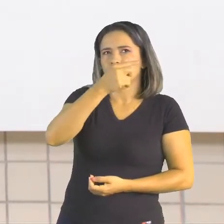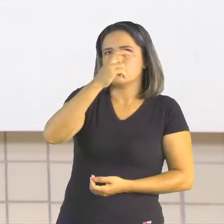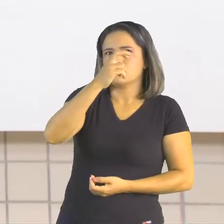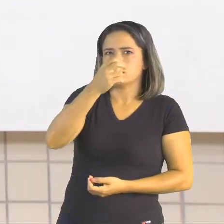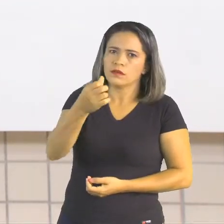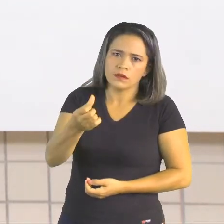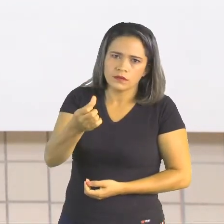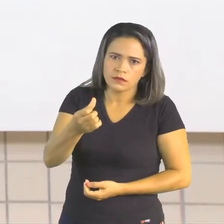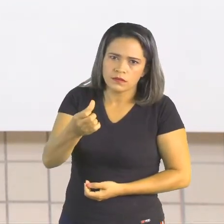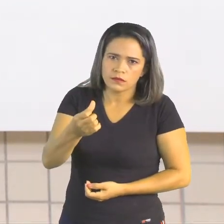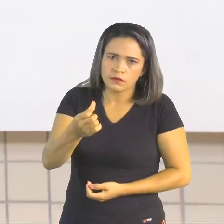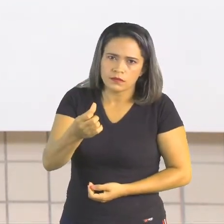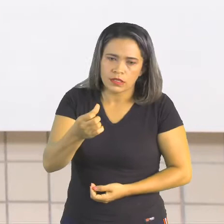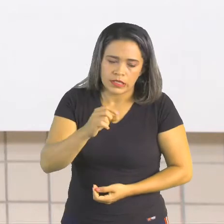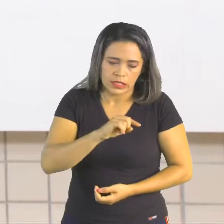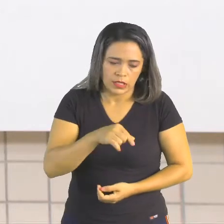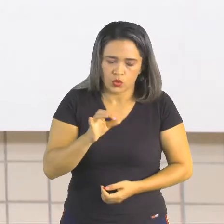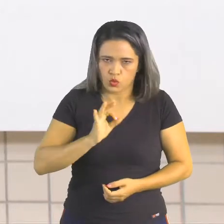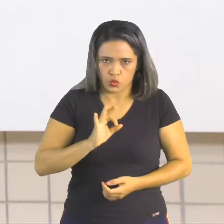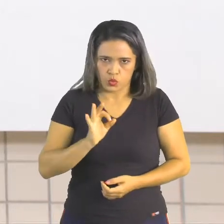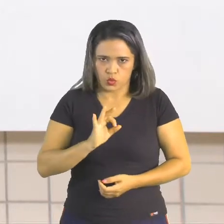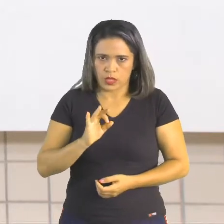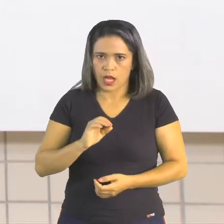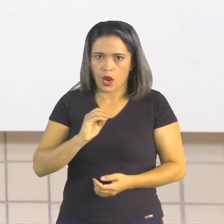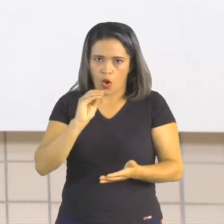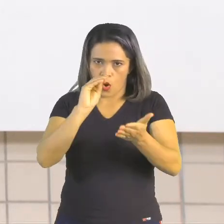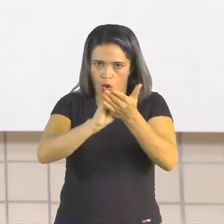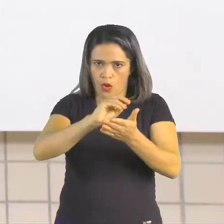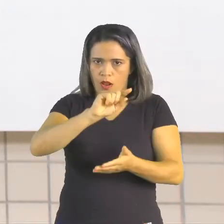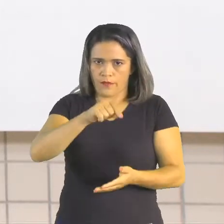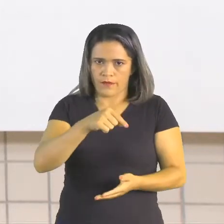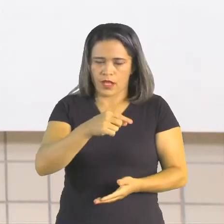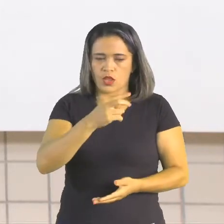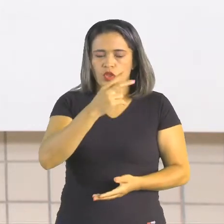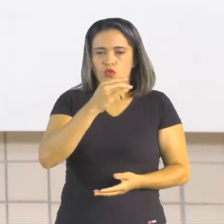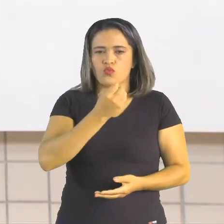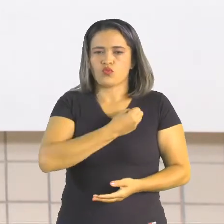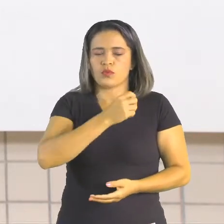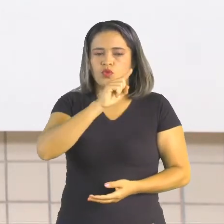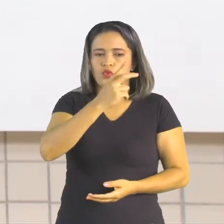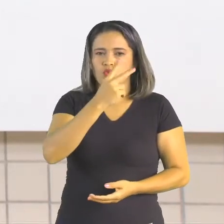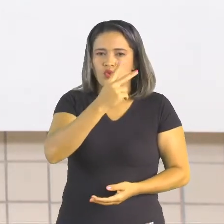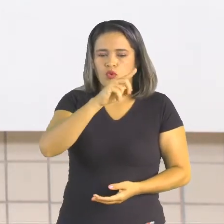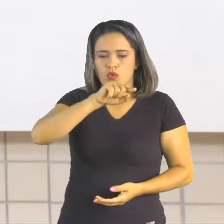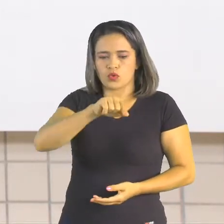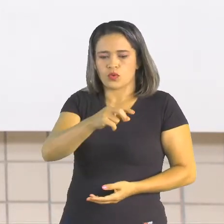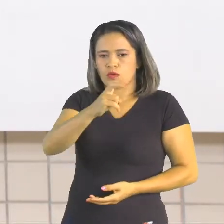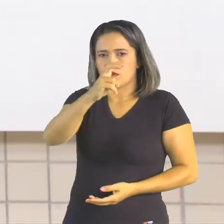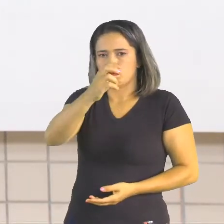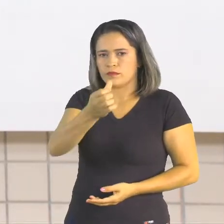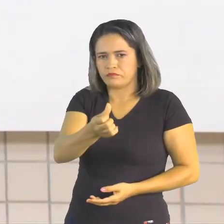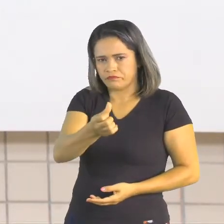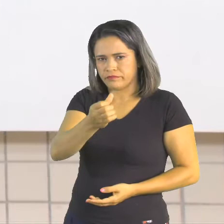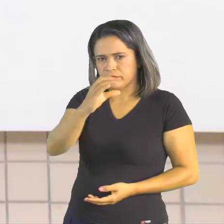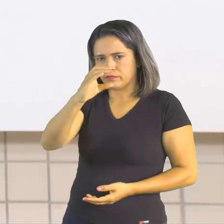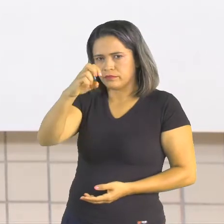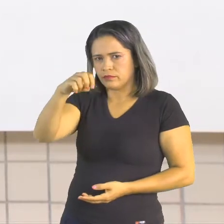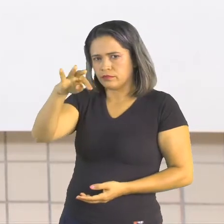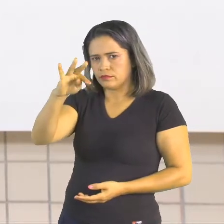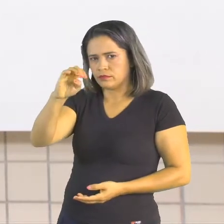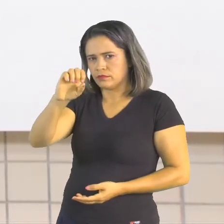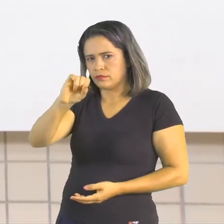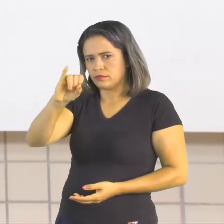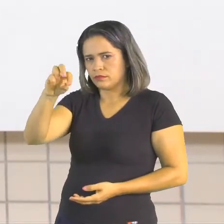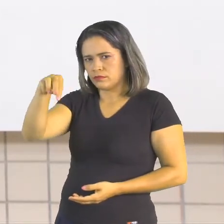256. Ele sem a vírgula. Ele com a vírgula, ele se torna o número 2,56 centésimos.